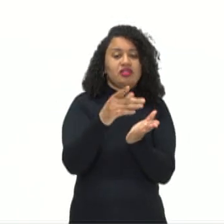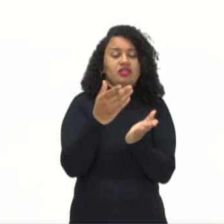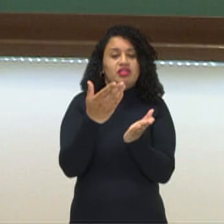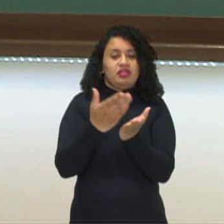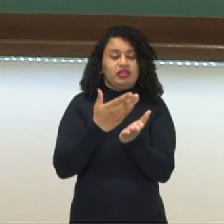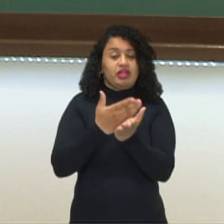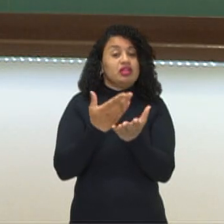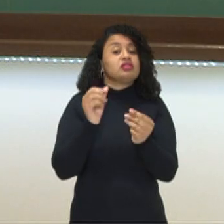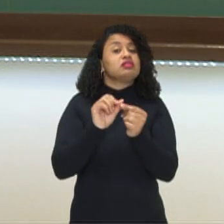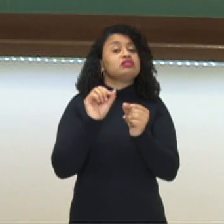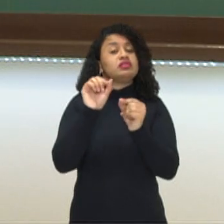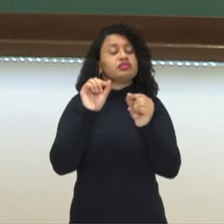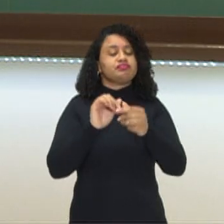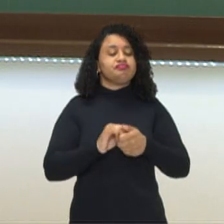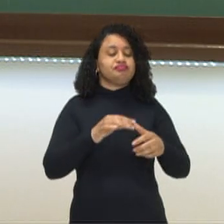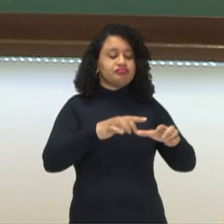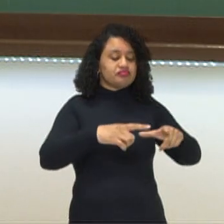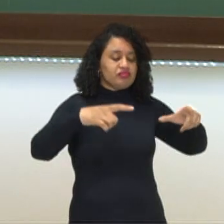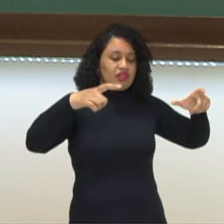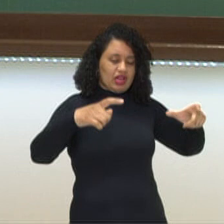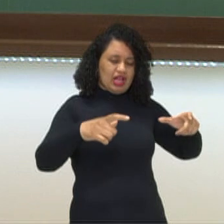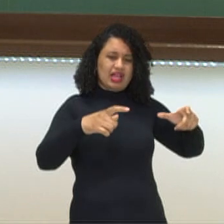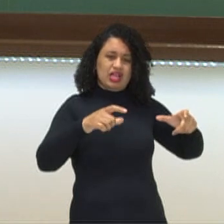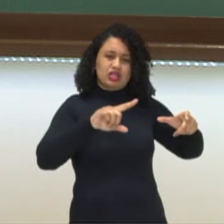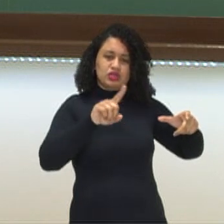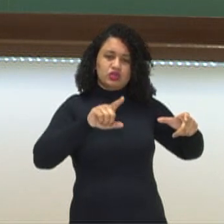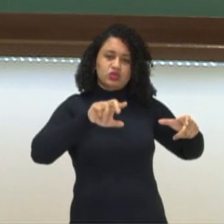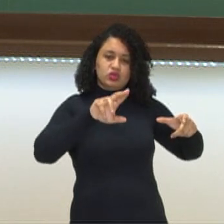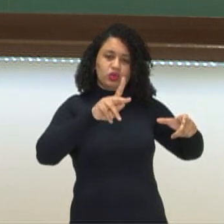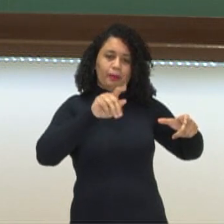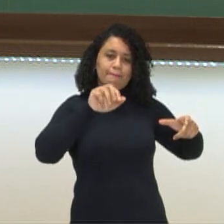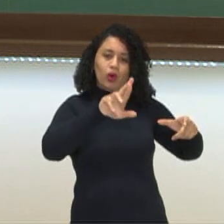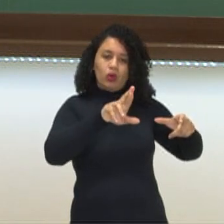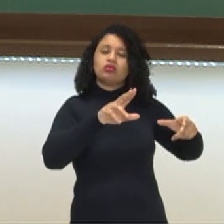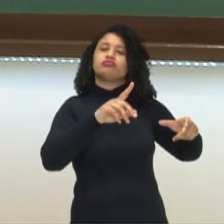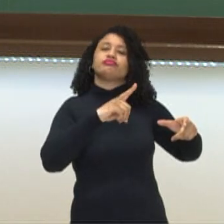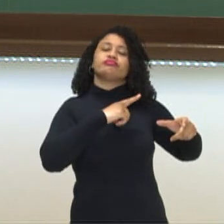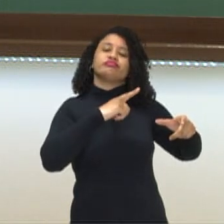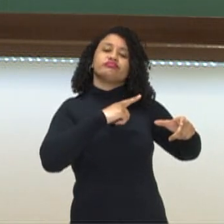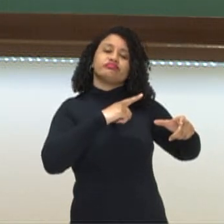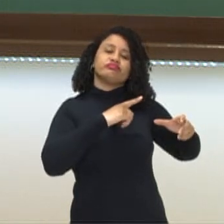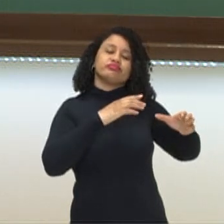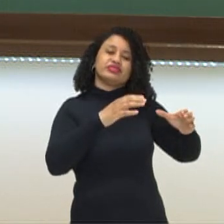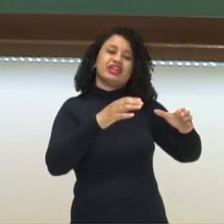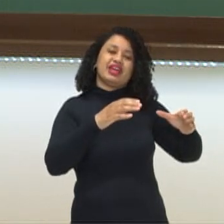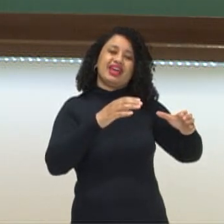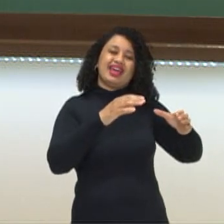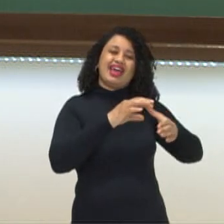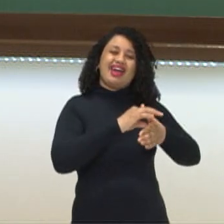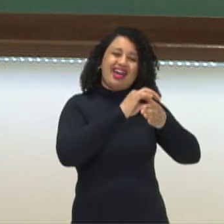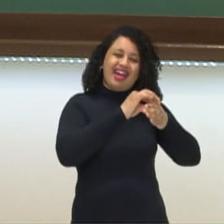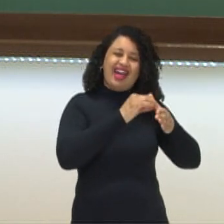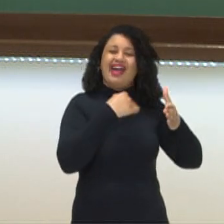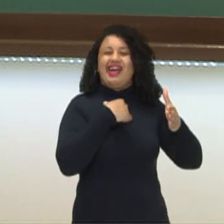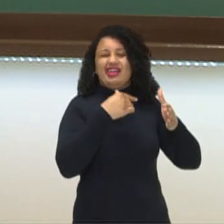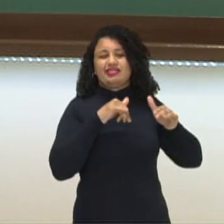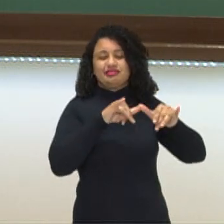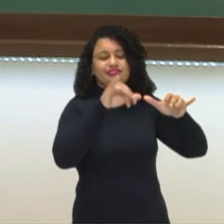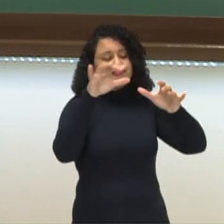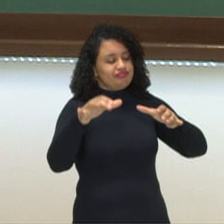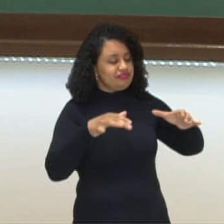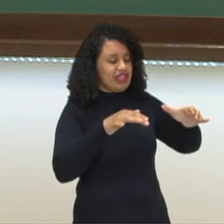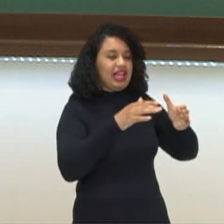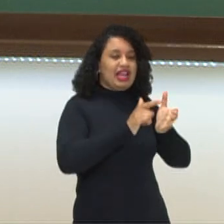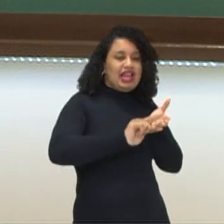fazer? Vocês vão pegar uma bandejinha de isopor, né? Aquelas que vêm com carne do mercado, tá bom? Então,